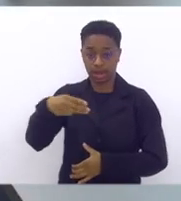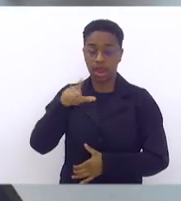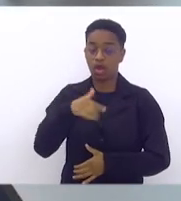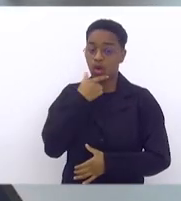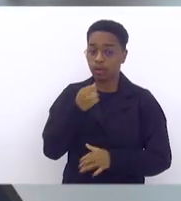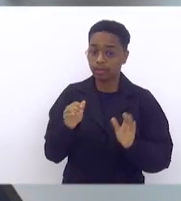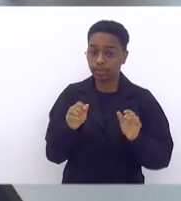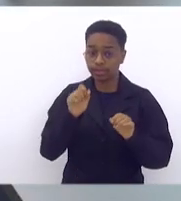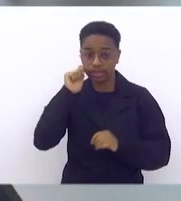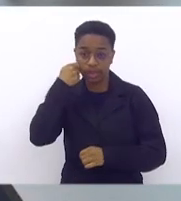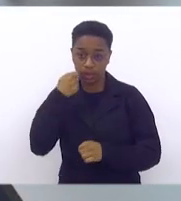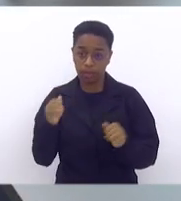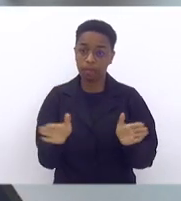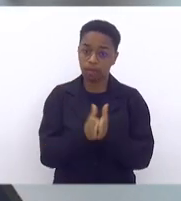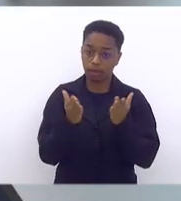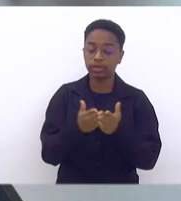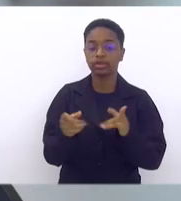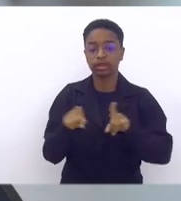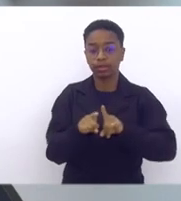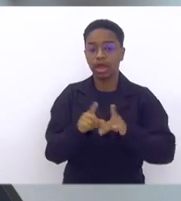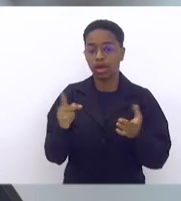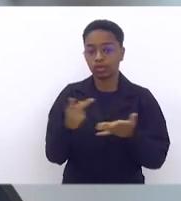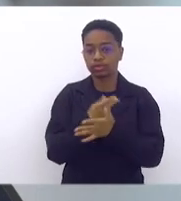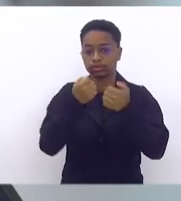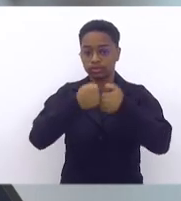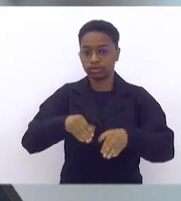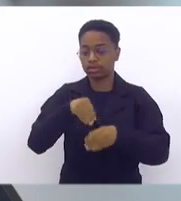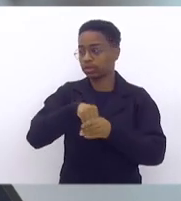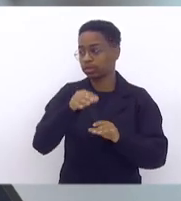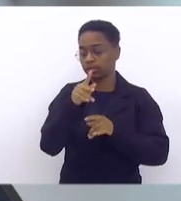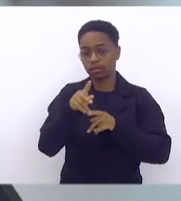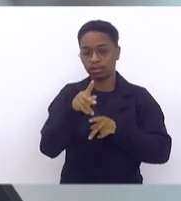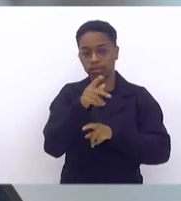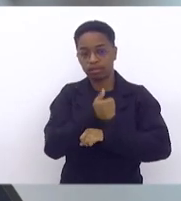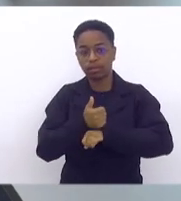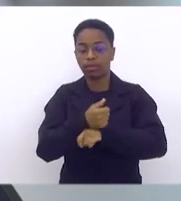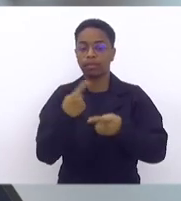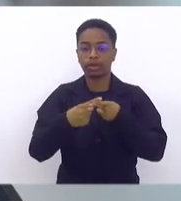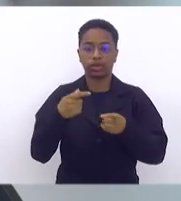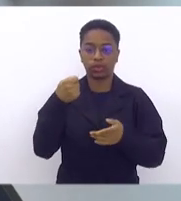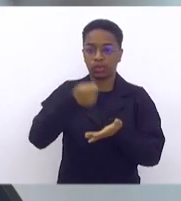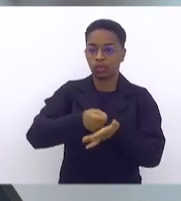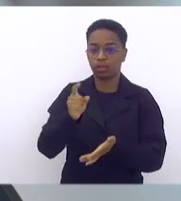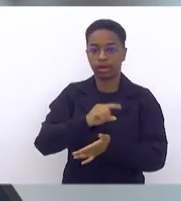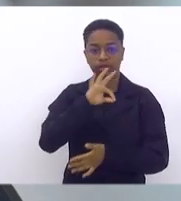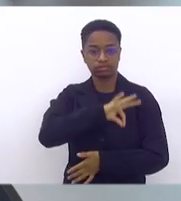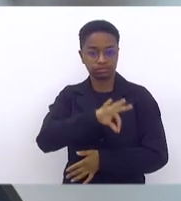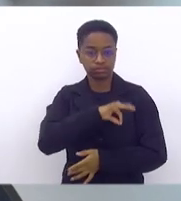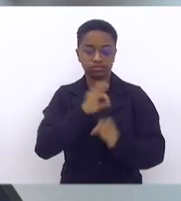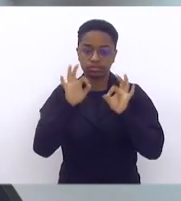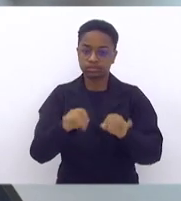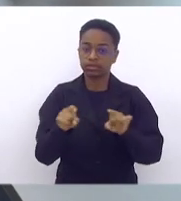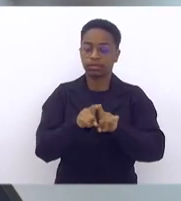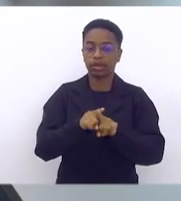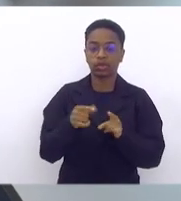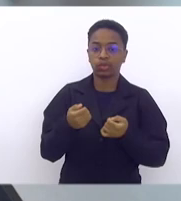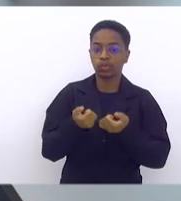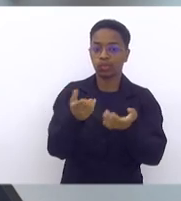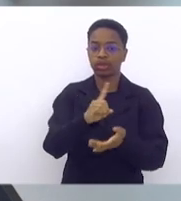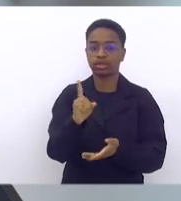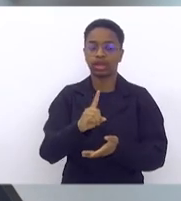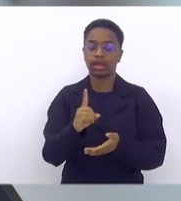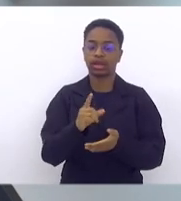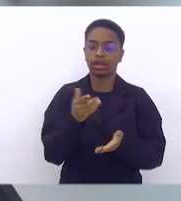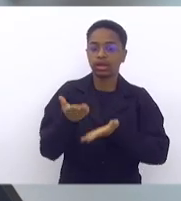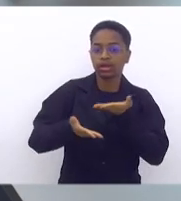são violentados também na profissão. Uma profissão que não paga o salário adequado, que não dá condições de trabalho, que não trata do psicológico desses